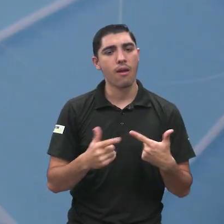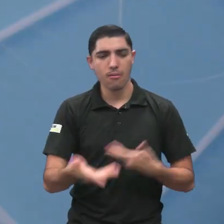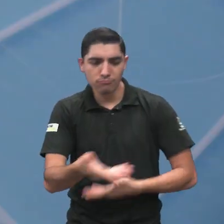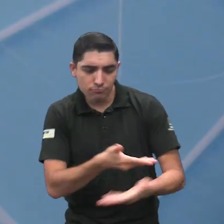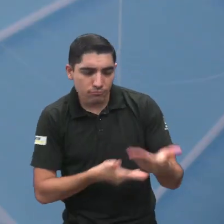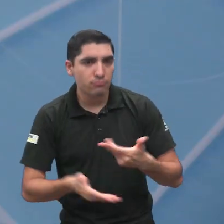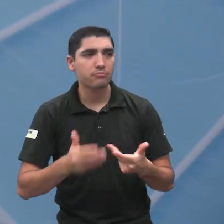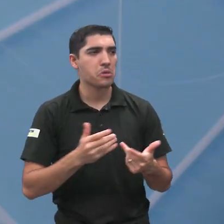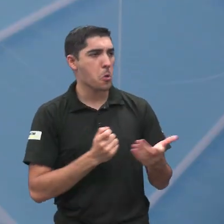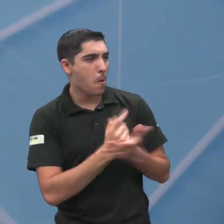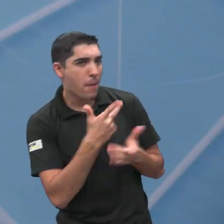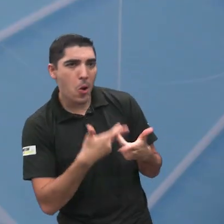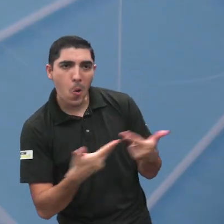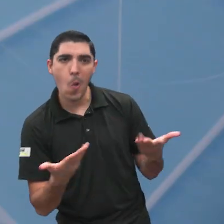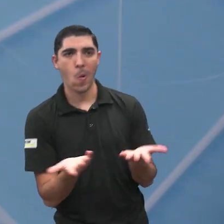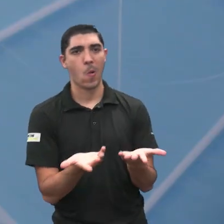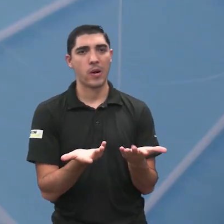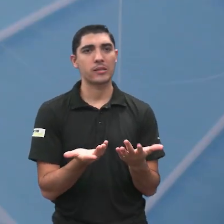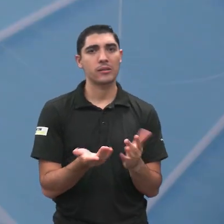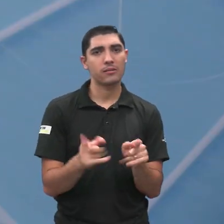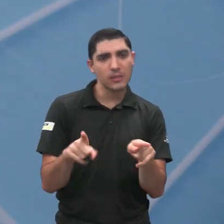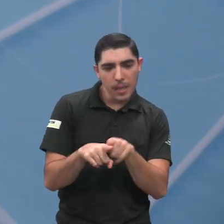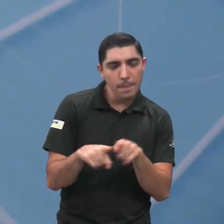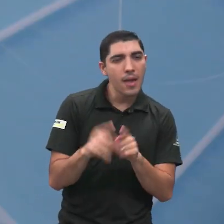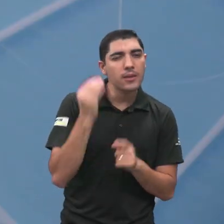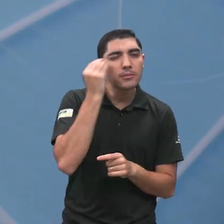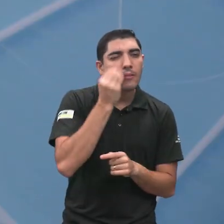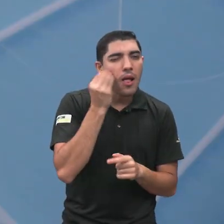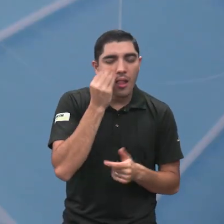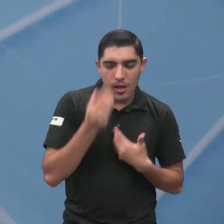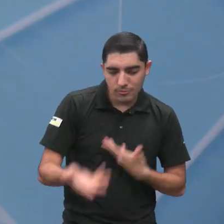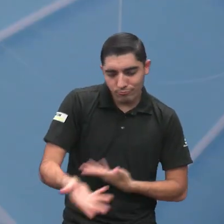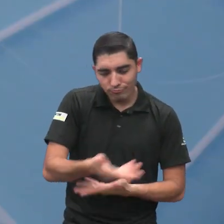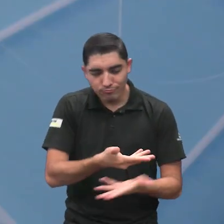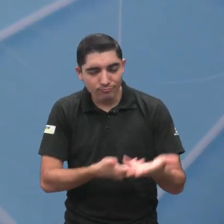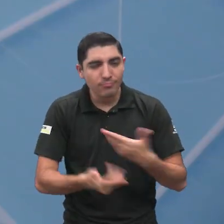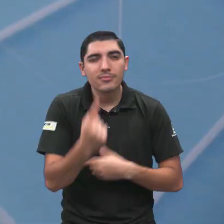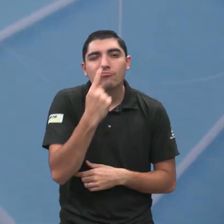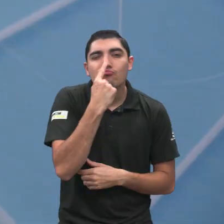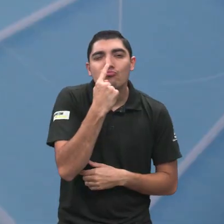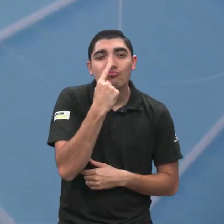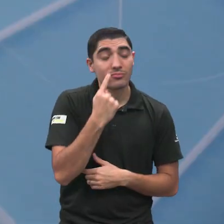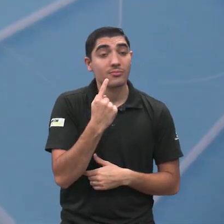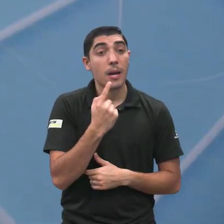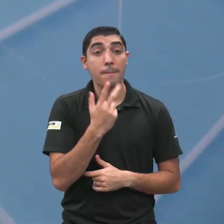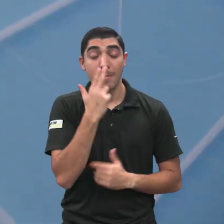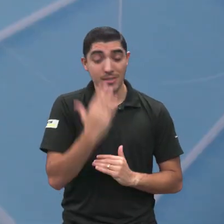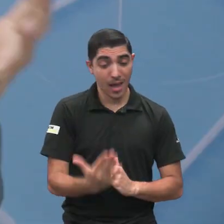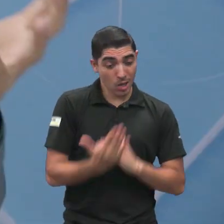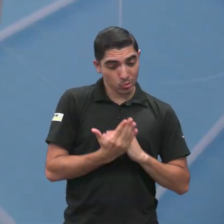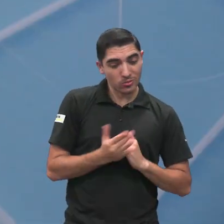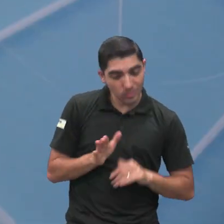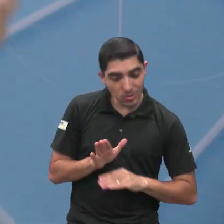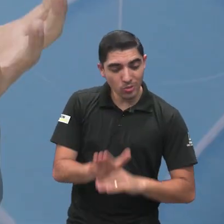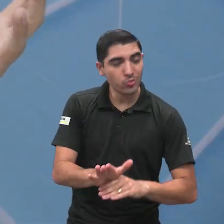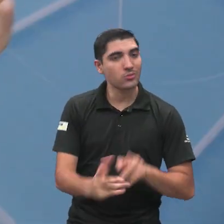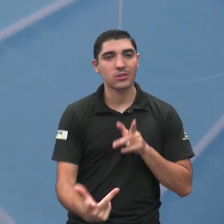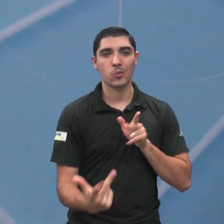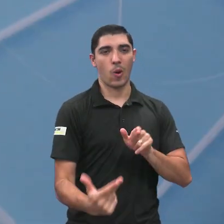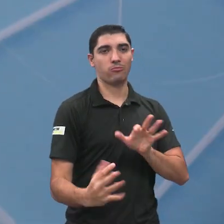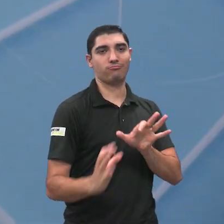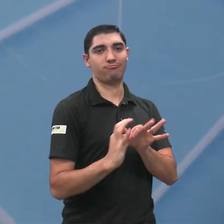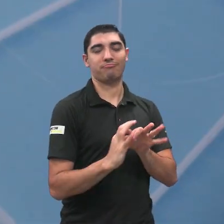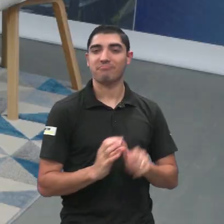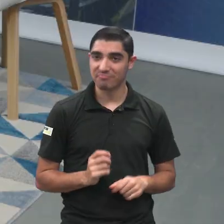ajuda materialmente, né? Ele ajuda na troca de experiências com a criança. Isso costuma ajudar muito as duas partes, pai e